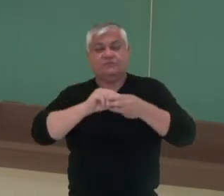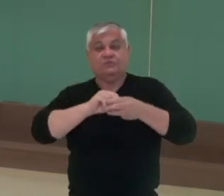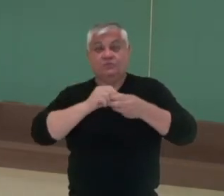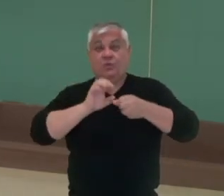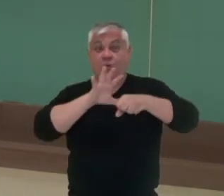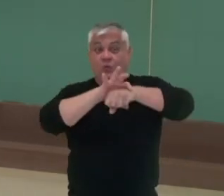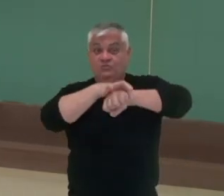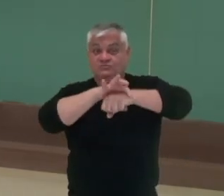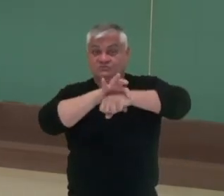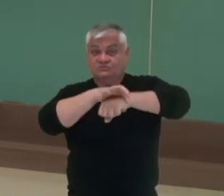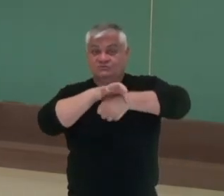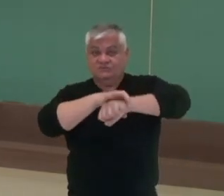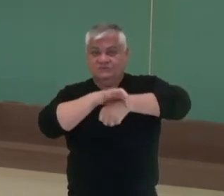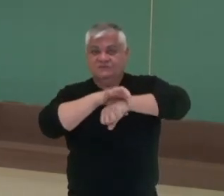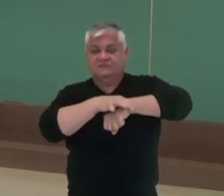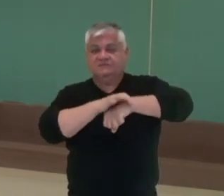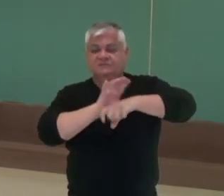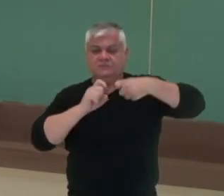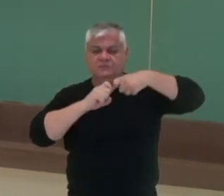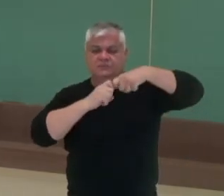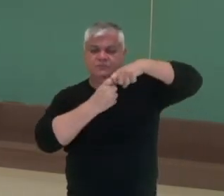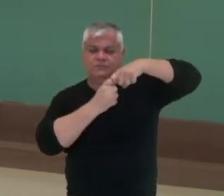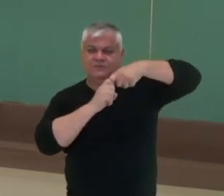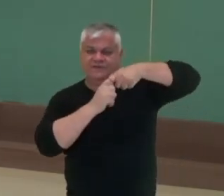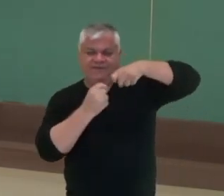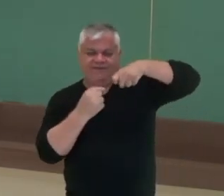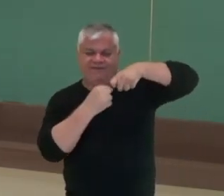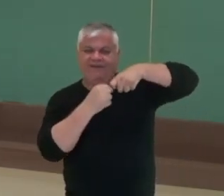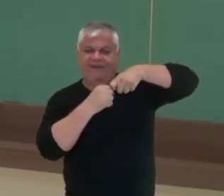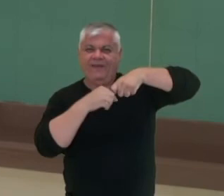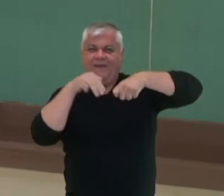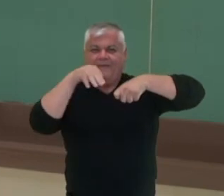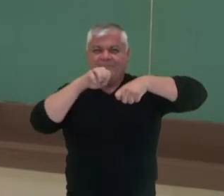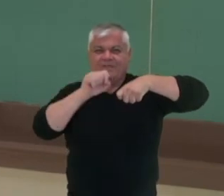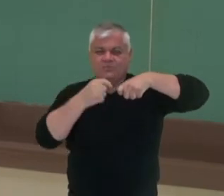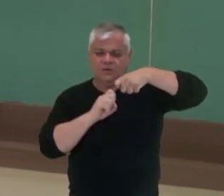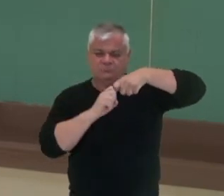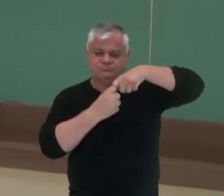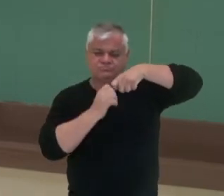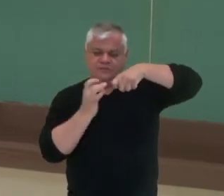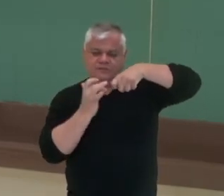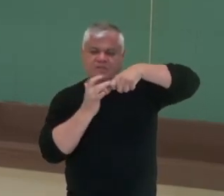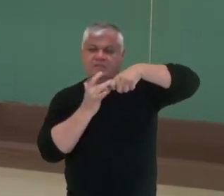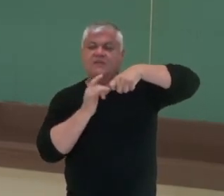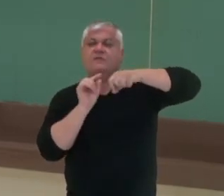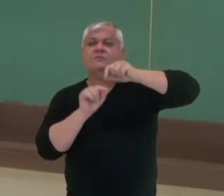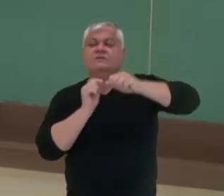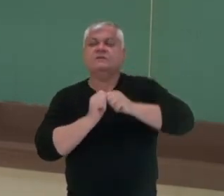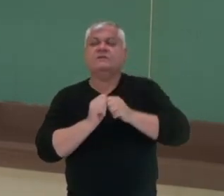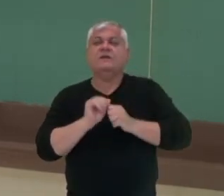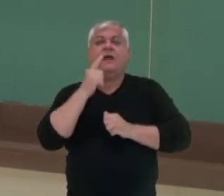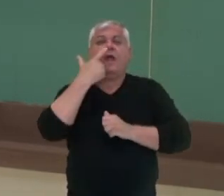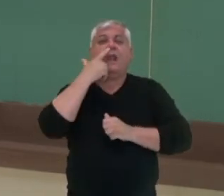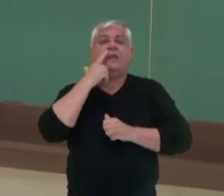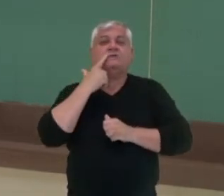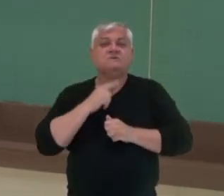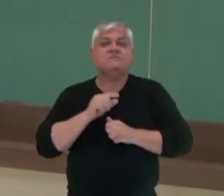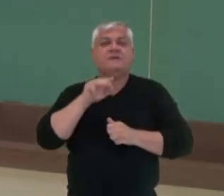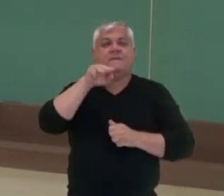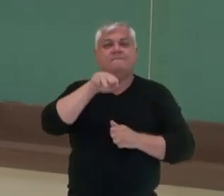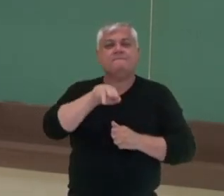óssea. Então, as células de defesa que são produzidas da medula óssea, ela vai dar a leucemia